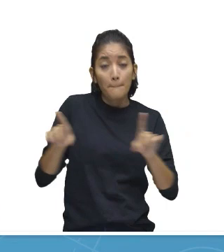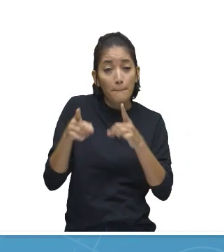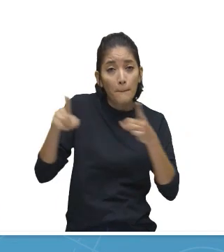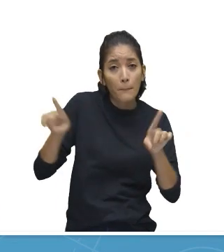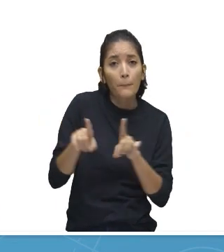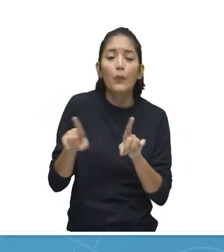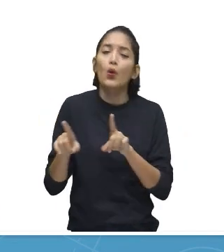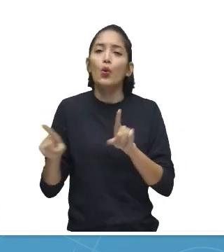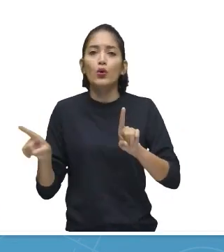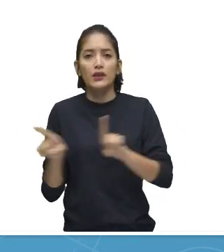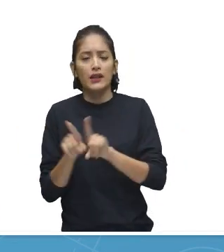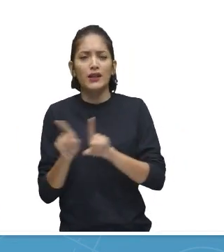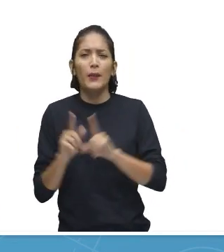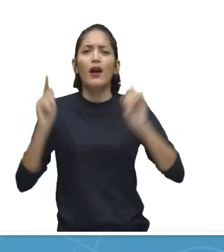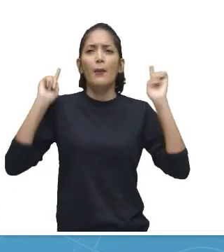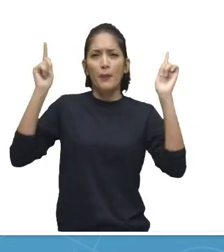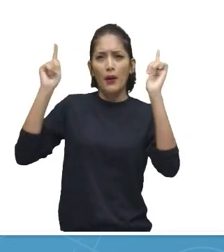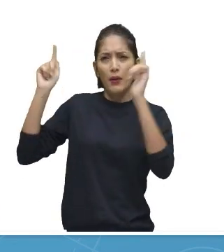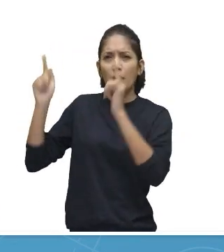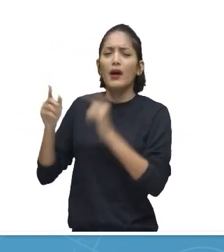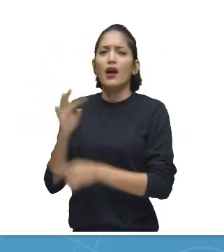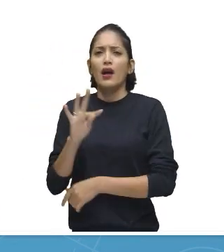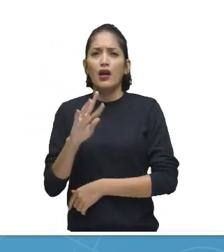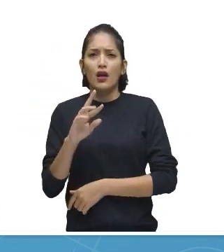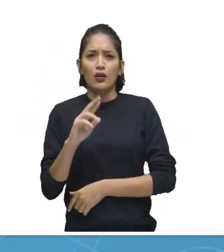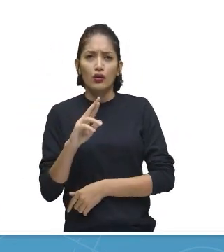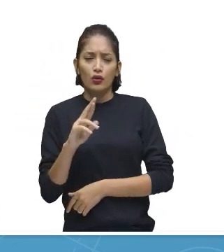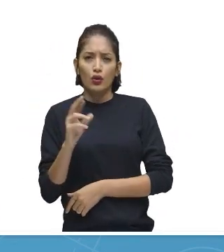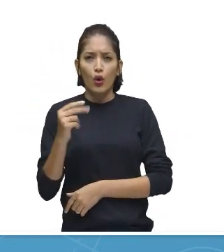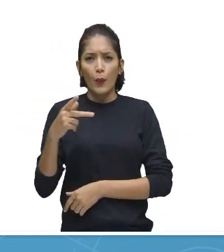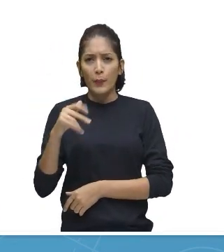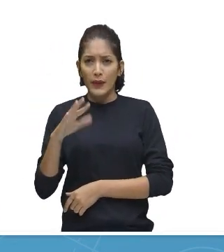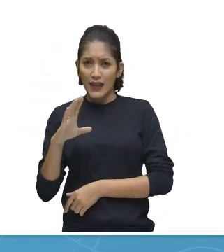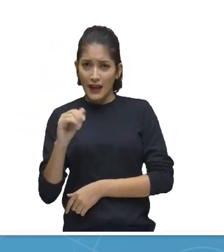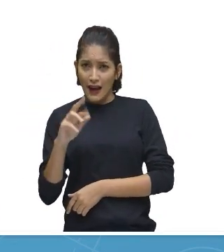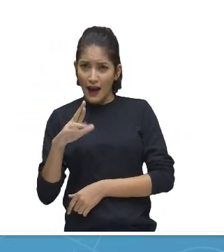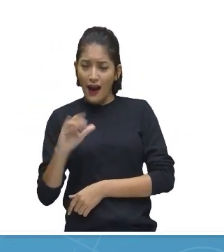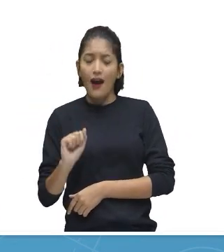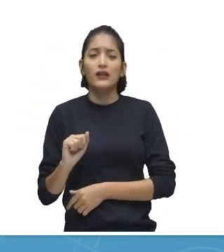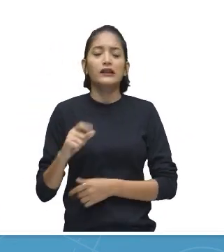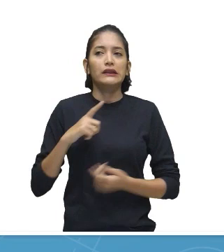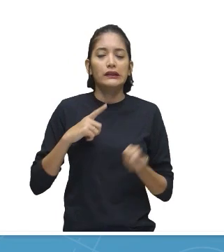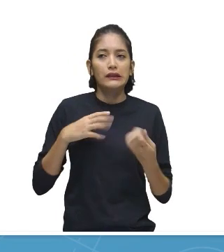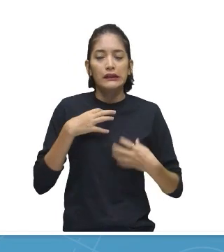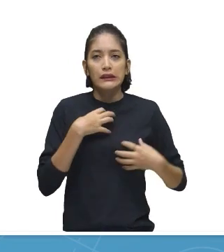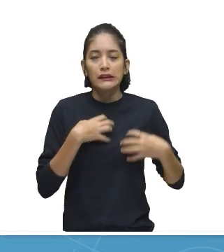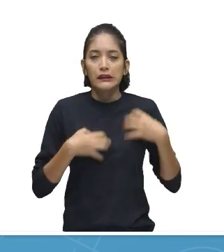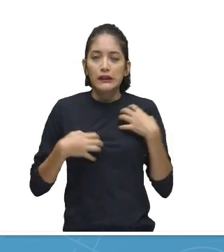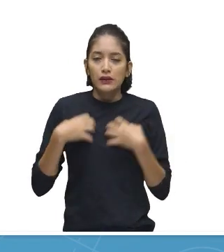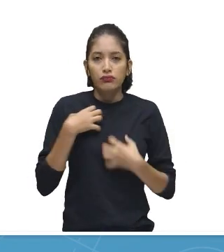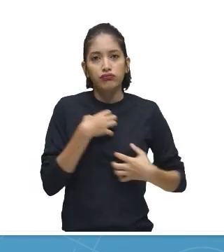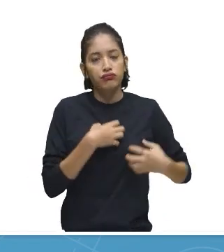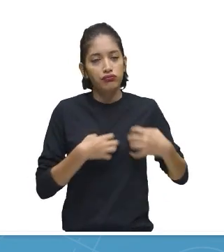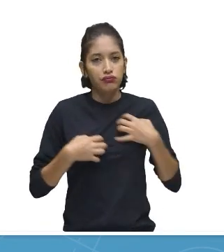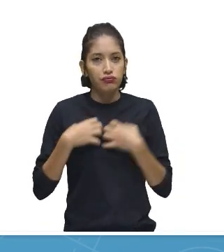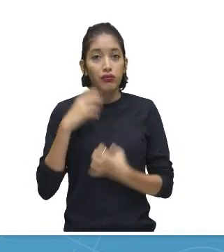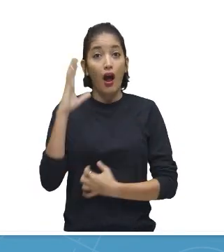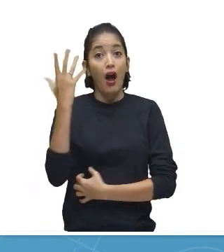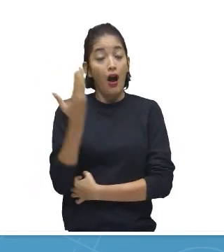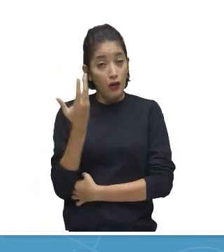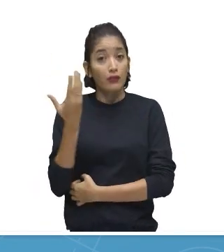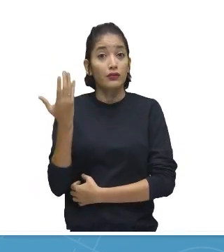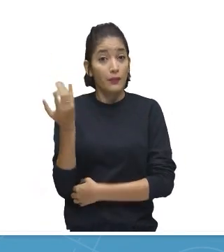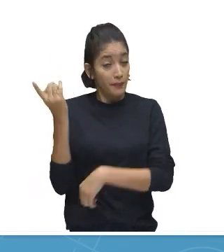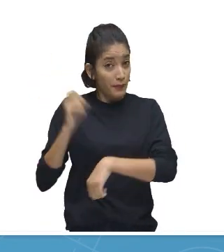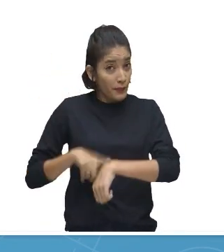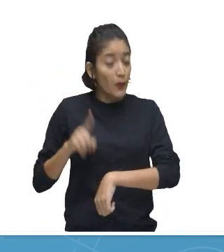de protesto, tropicália, né? Os artistas tinham algumas inquietações que estavam acontecendo naquele momento